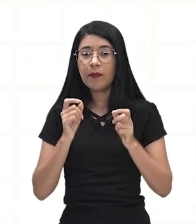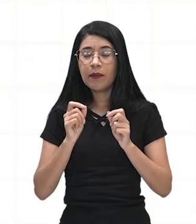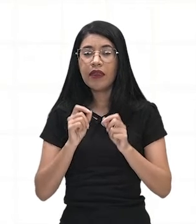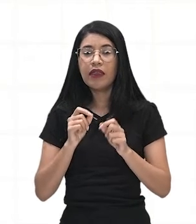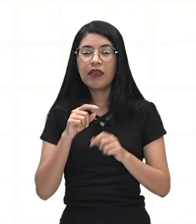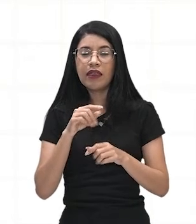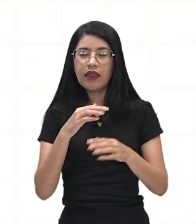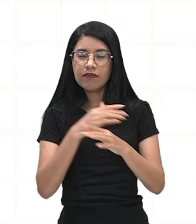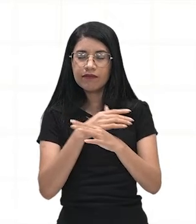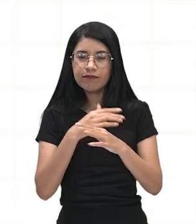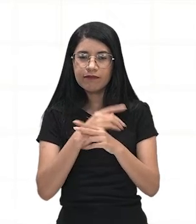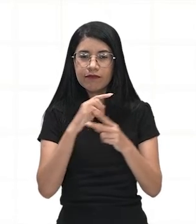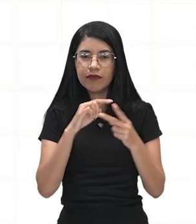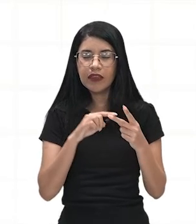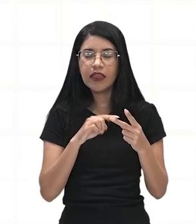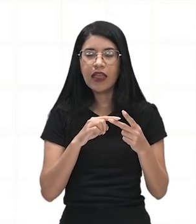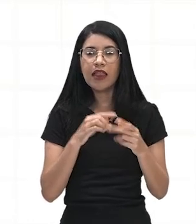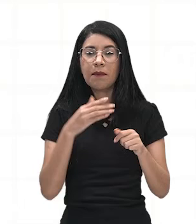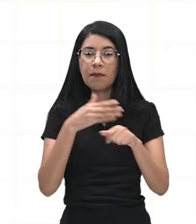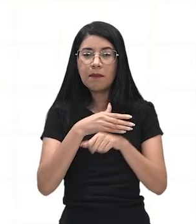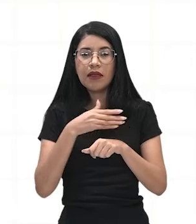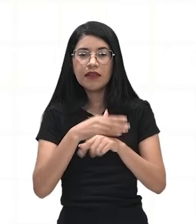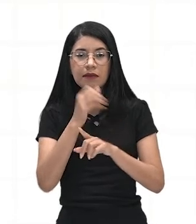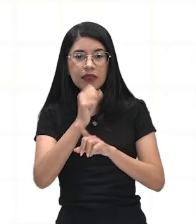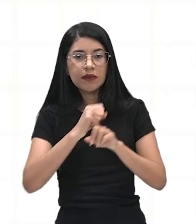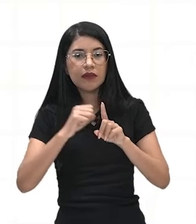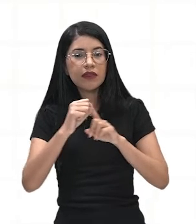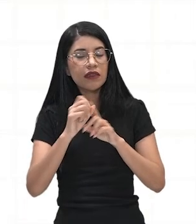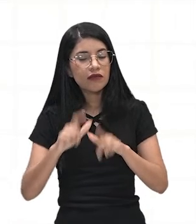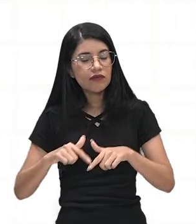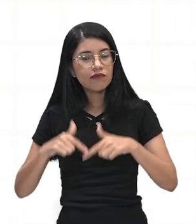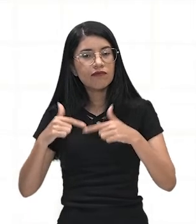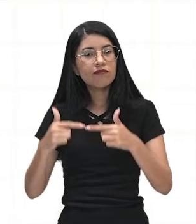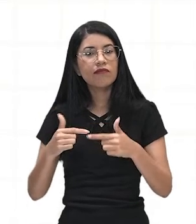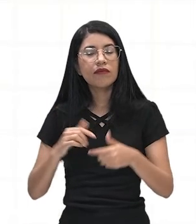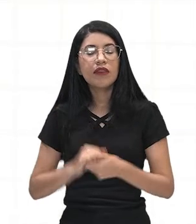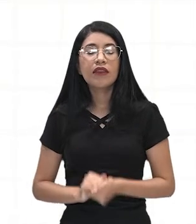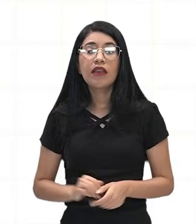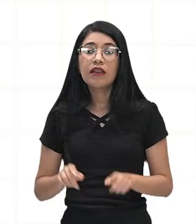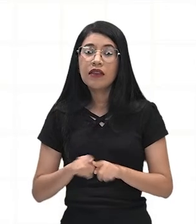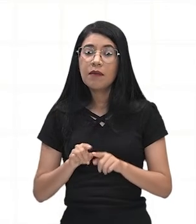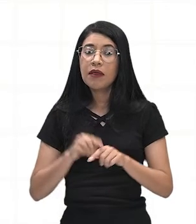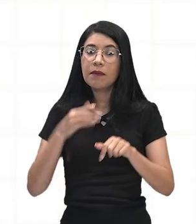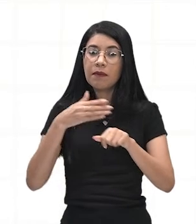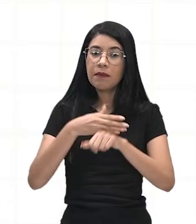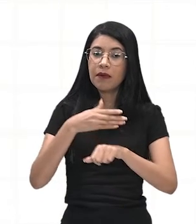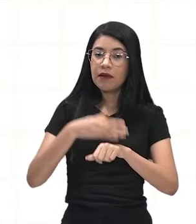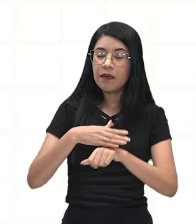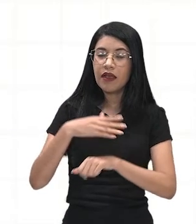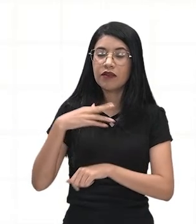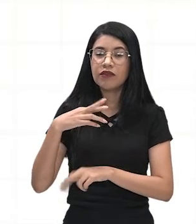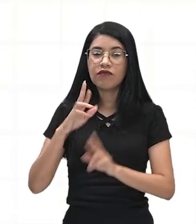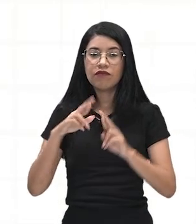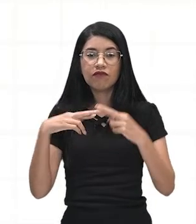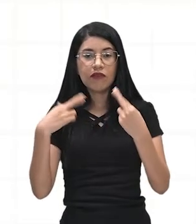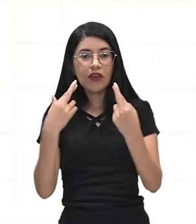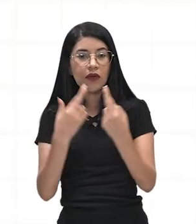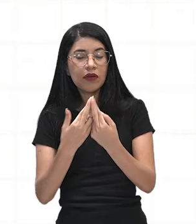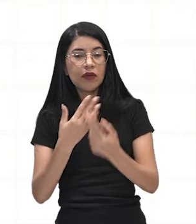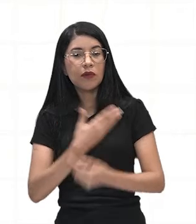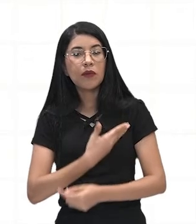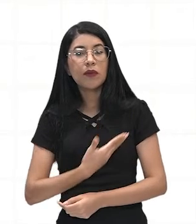de uma forma mais ativa na sociedade. Elas também podiam participar de reuniões públicas ligadas à